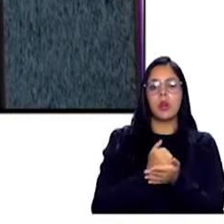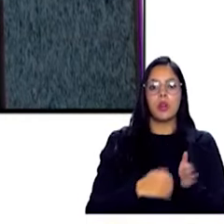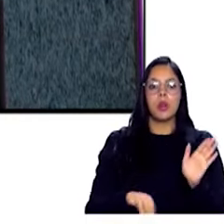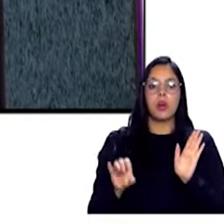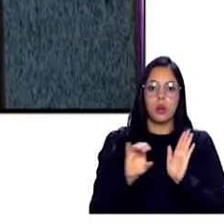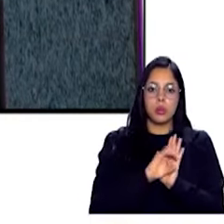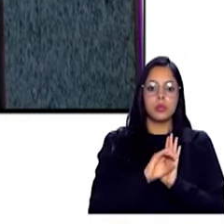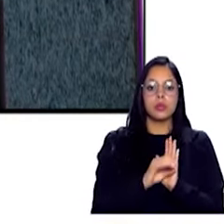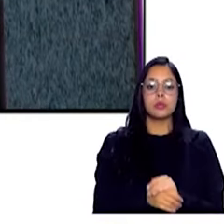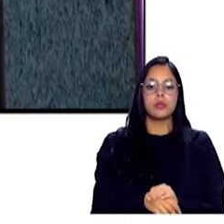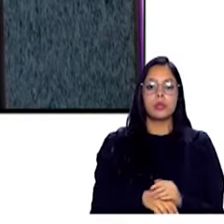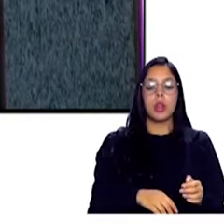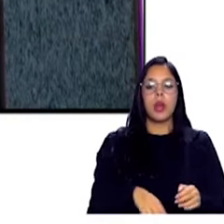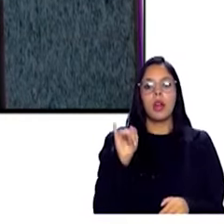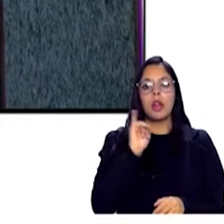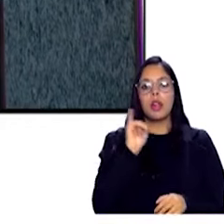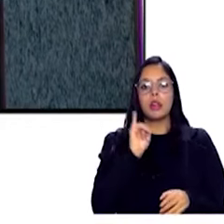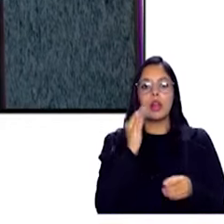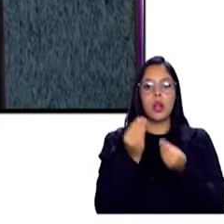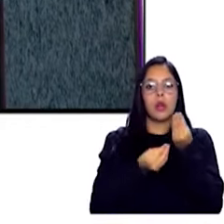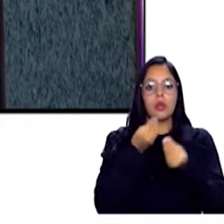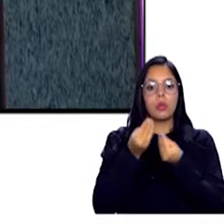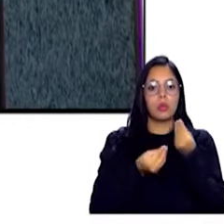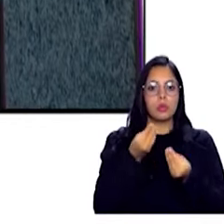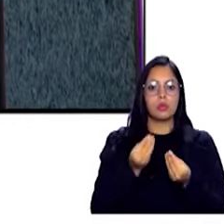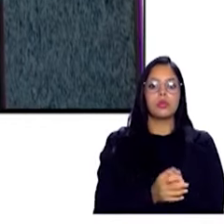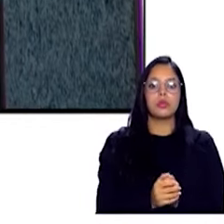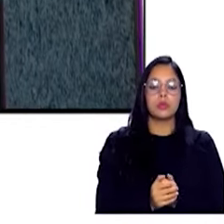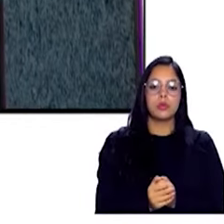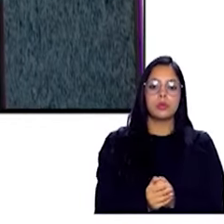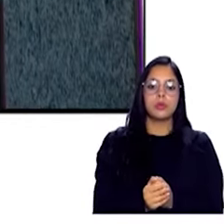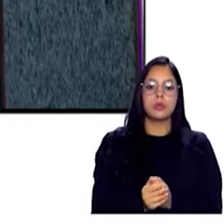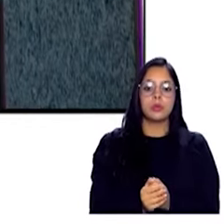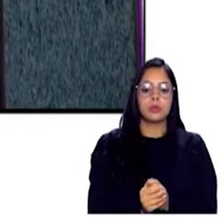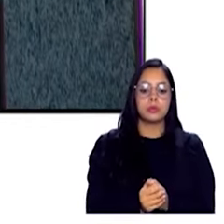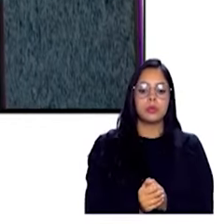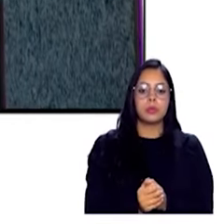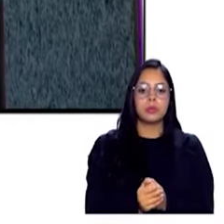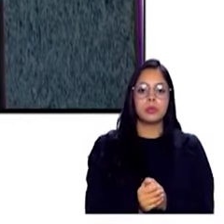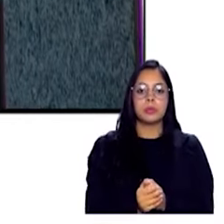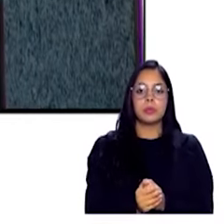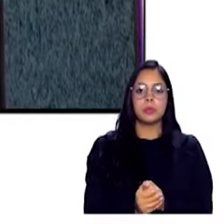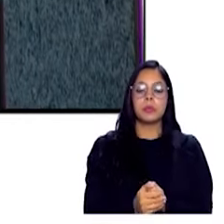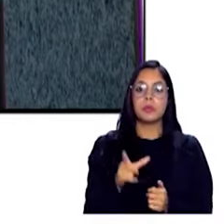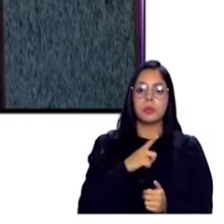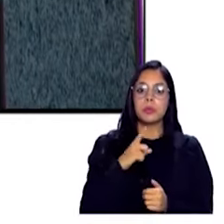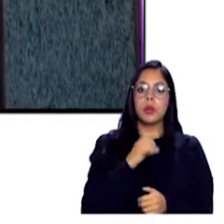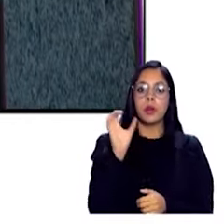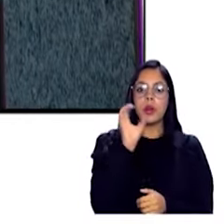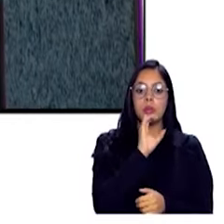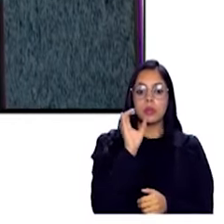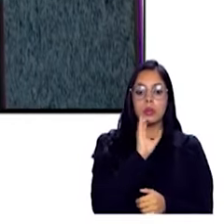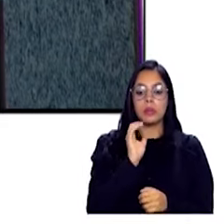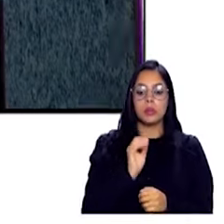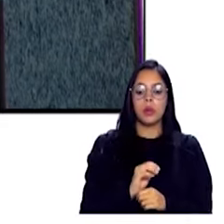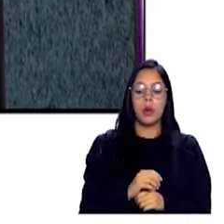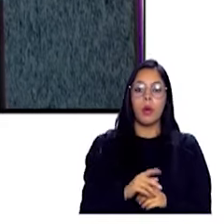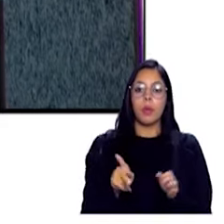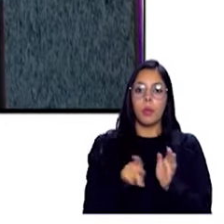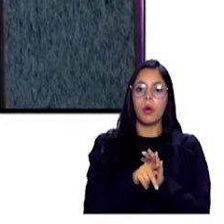se passa na Itália eh rapidamente embora a corte